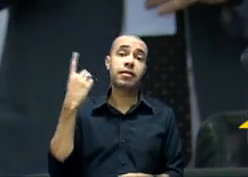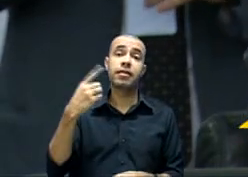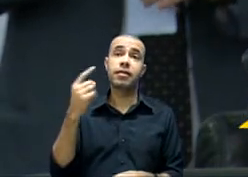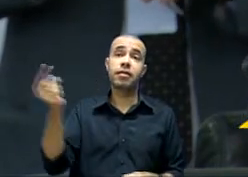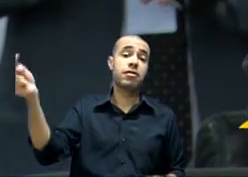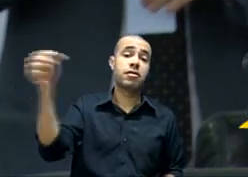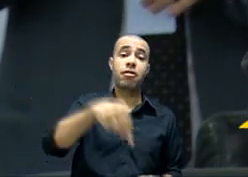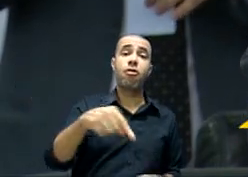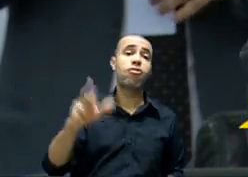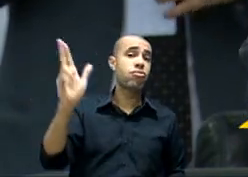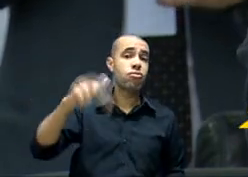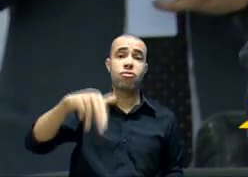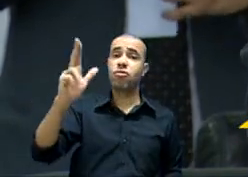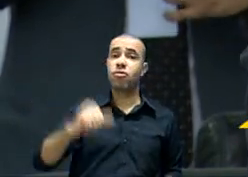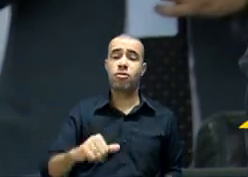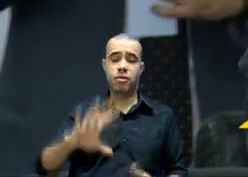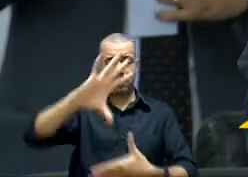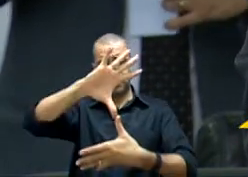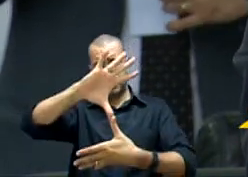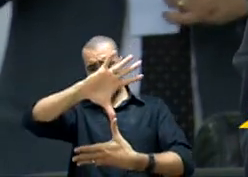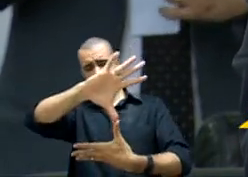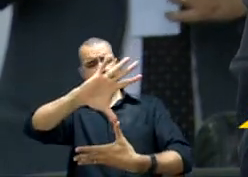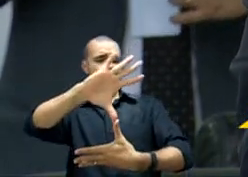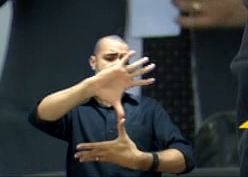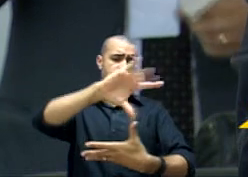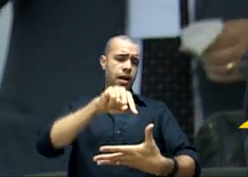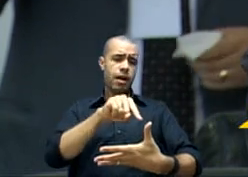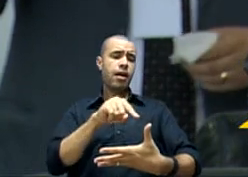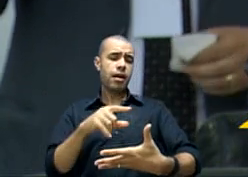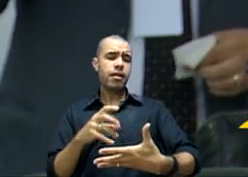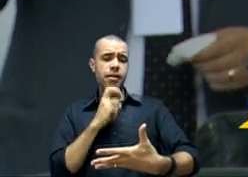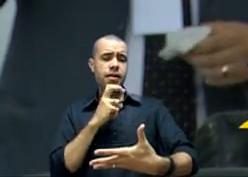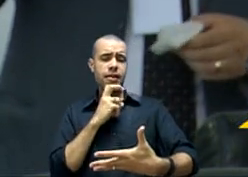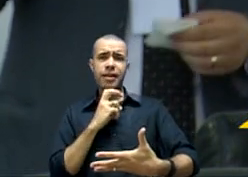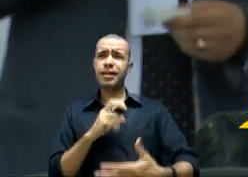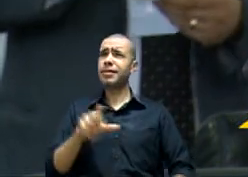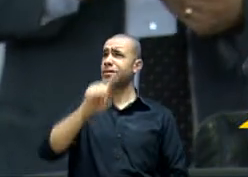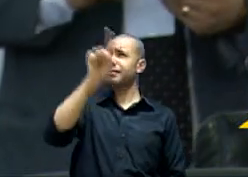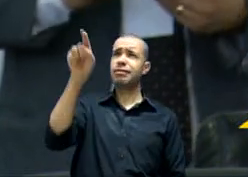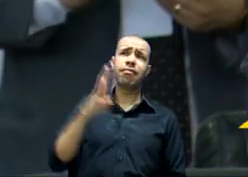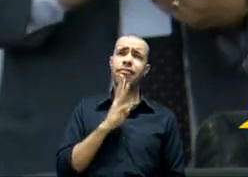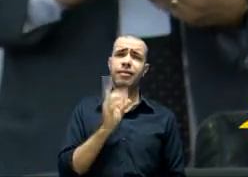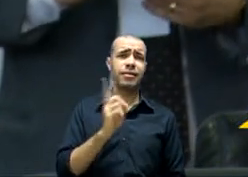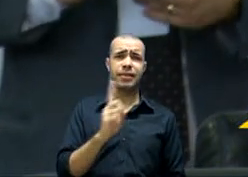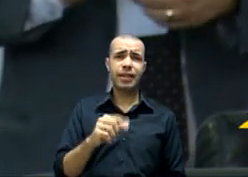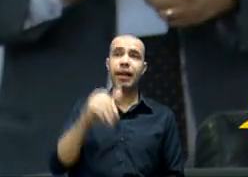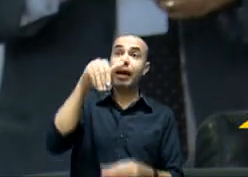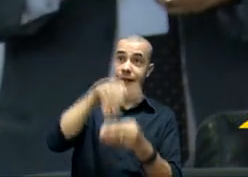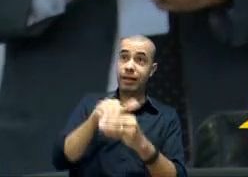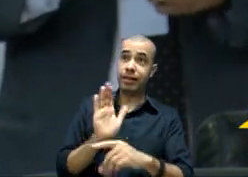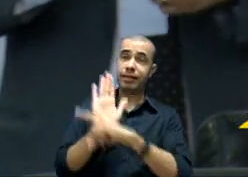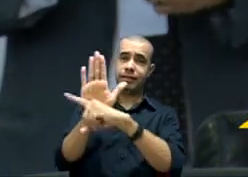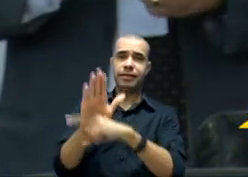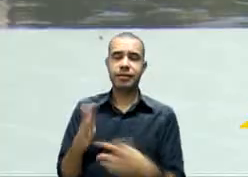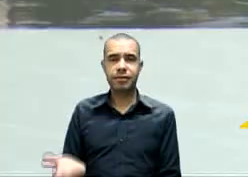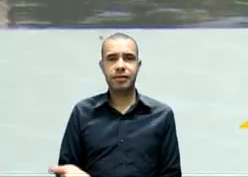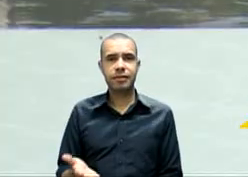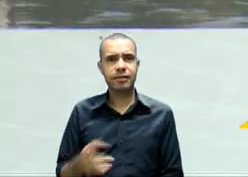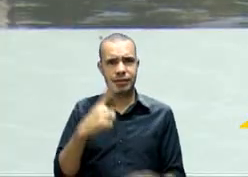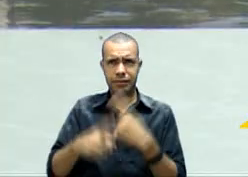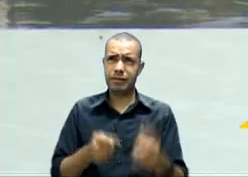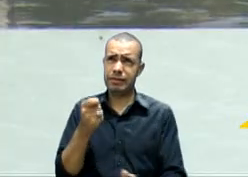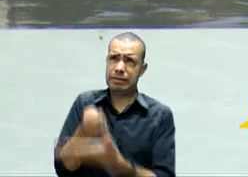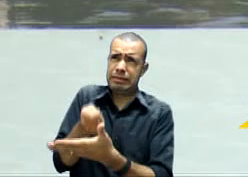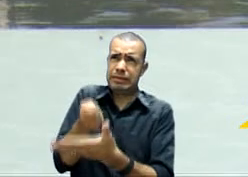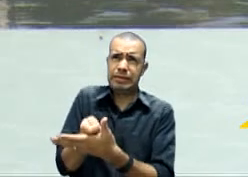mapa a cidade de Sorocaba, e depois nós vamos cobrar dos nossos que foram eleitos? Temos que cobrar? Sim. Mas só que nós temos que cobrar também